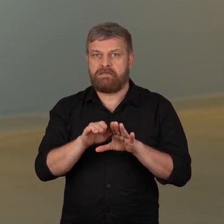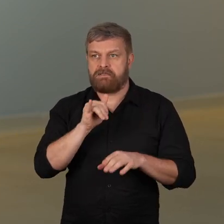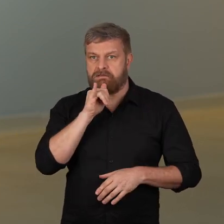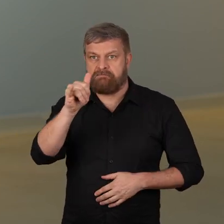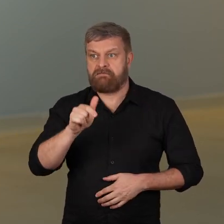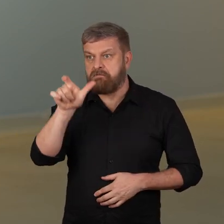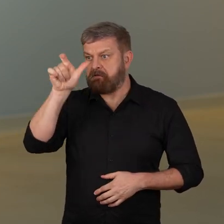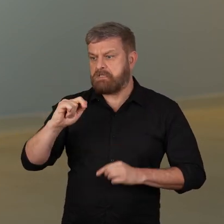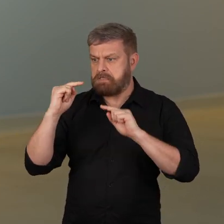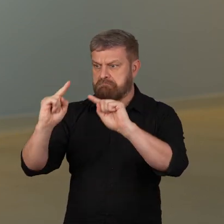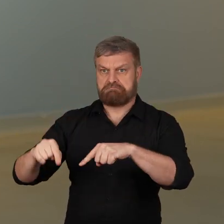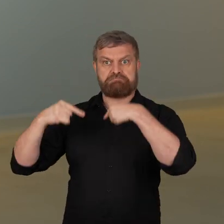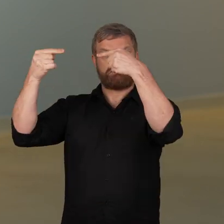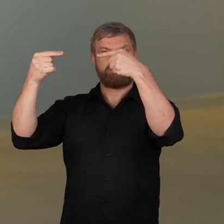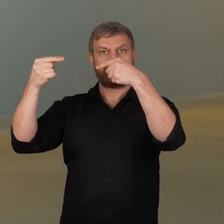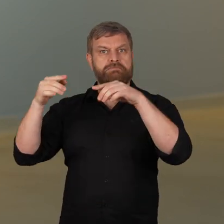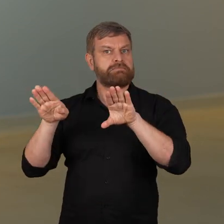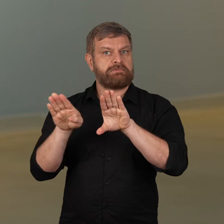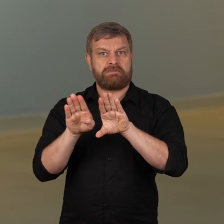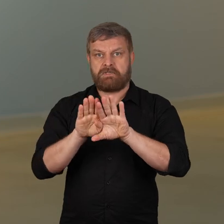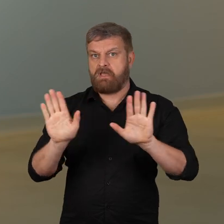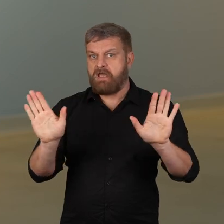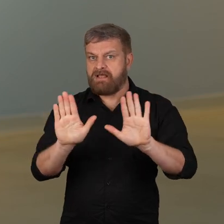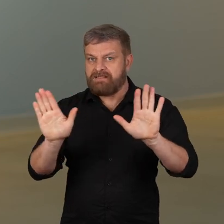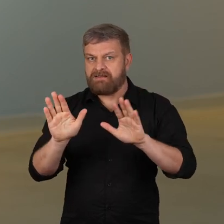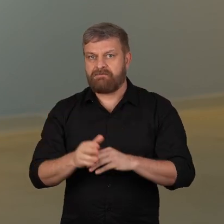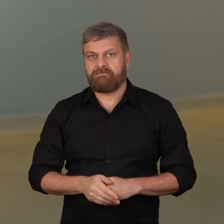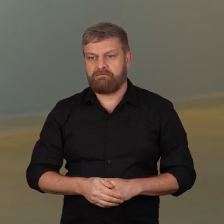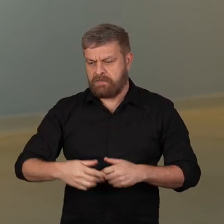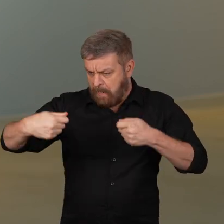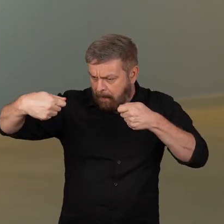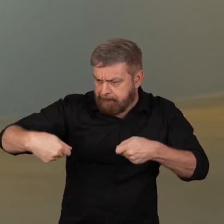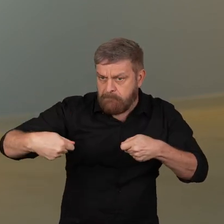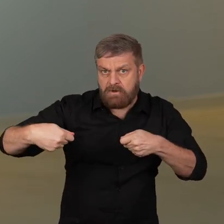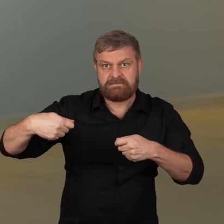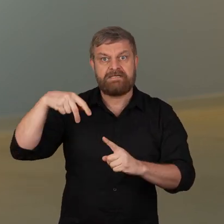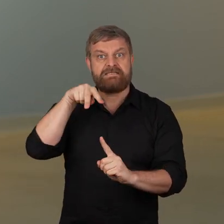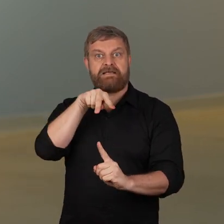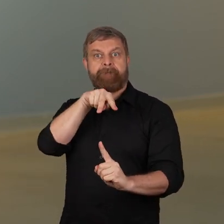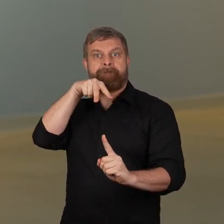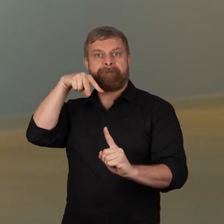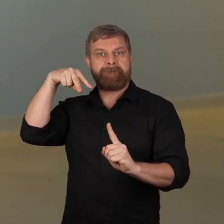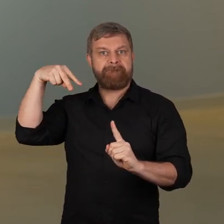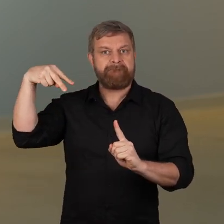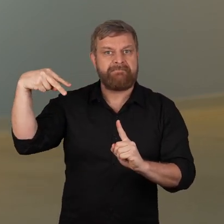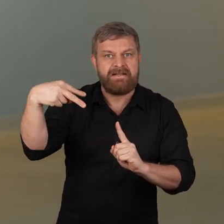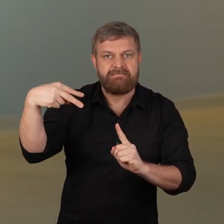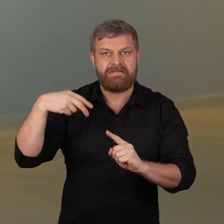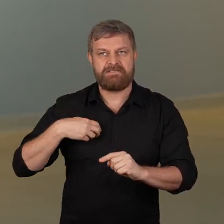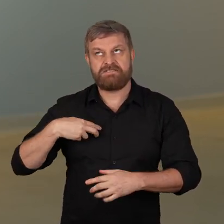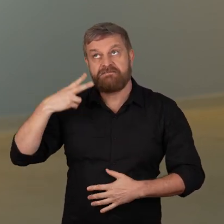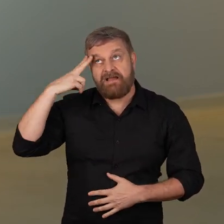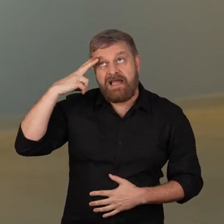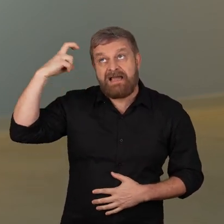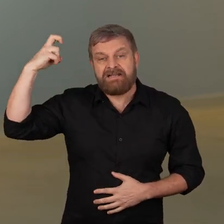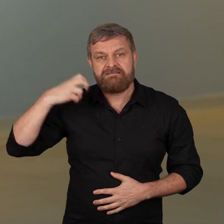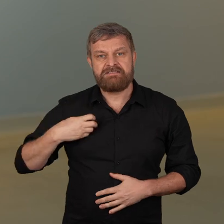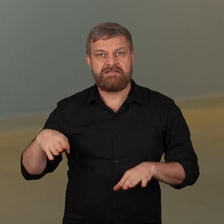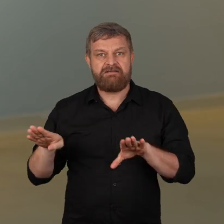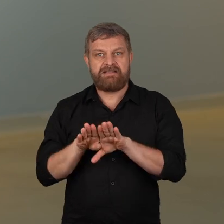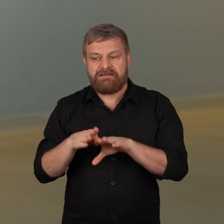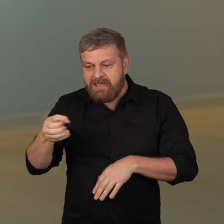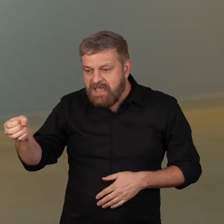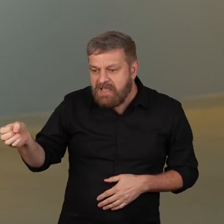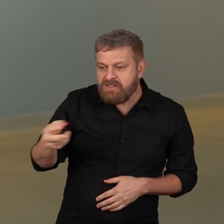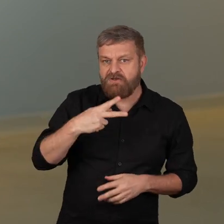otimista. Ele aposta na perspectiva criativa e regeneradora do